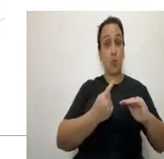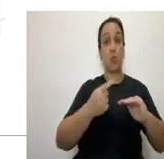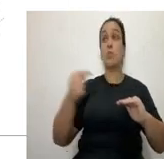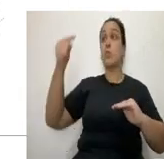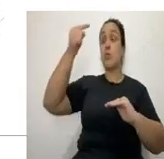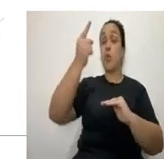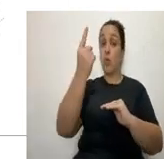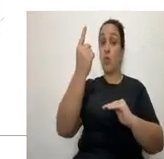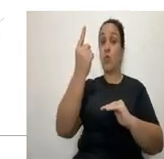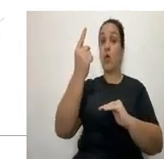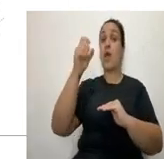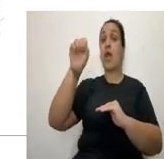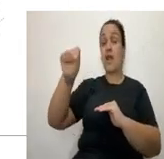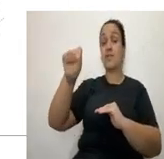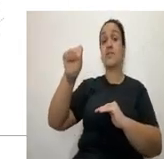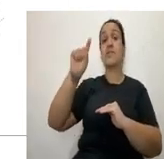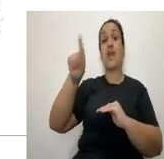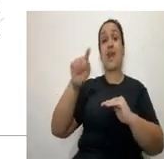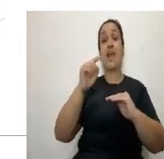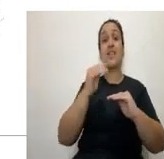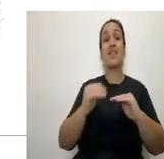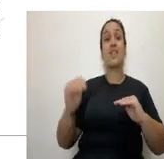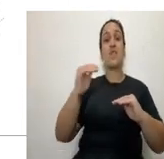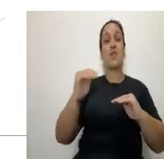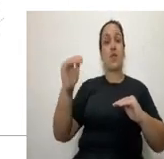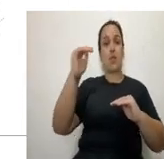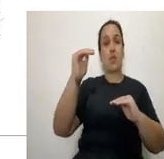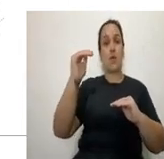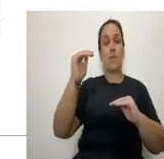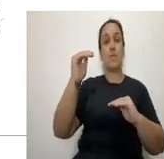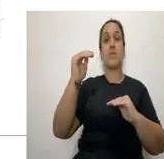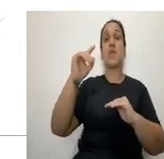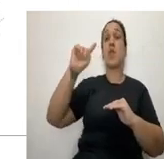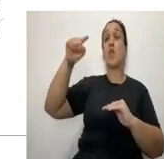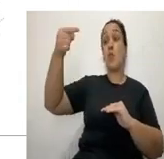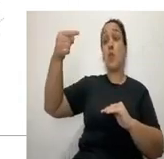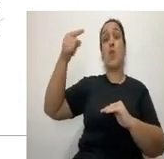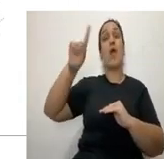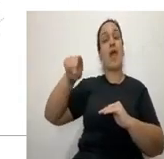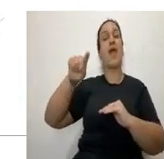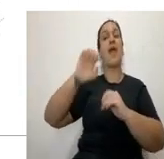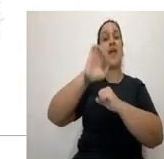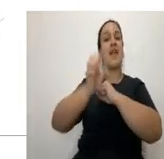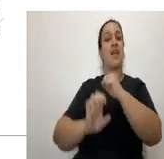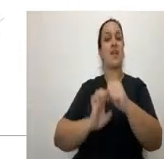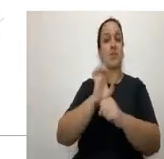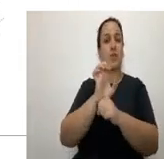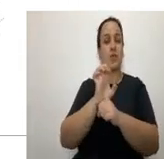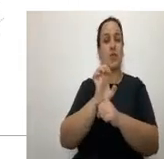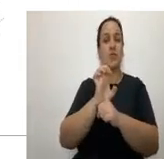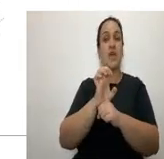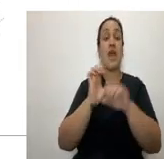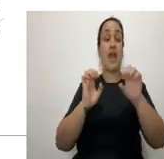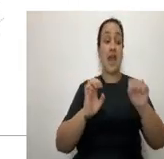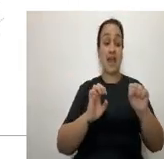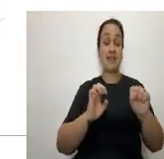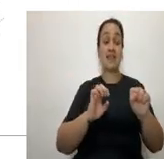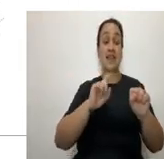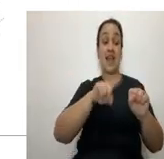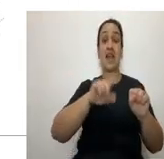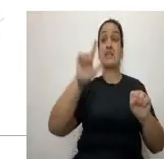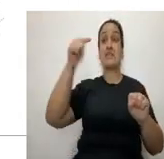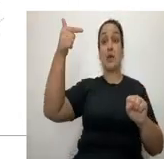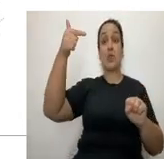é o subnível e 1 é o número de elétrons. Como a gente sabe que o S é o número